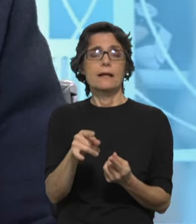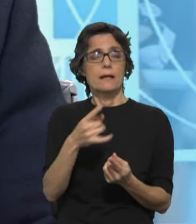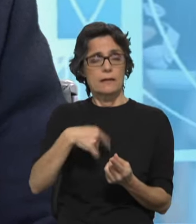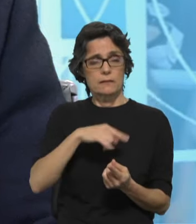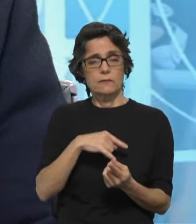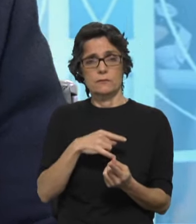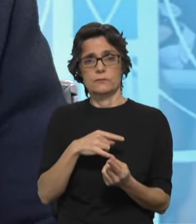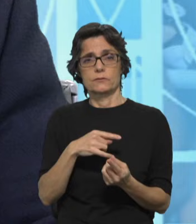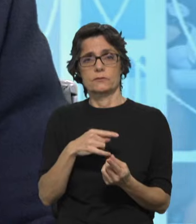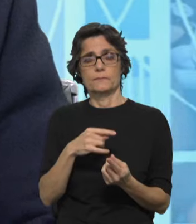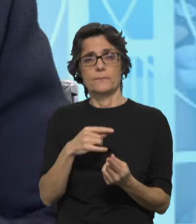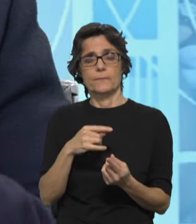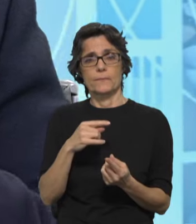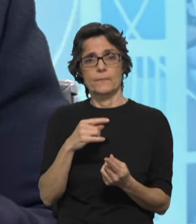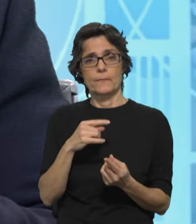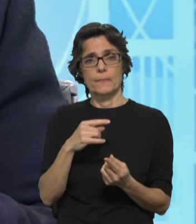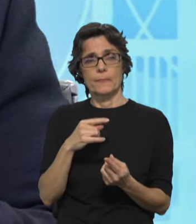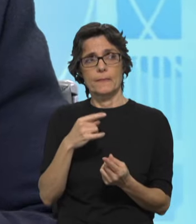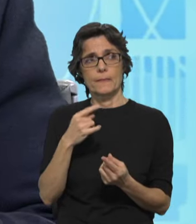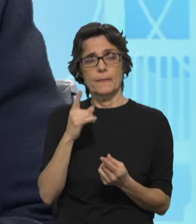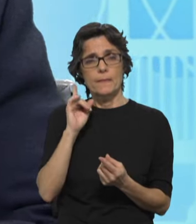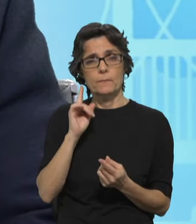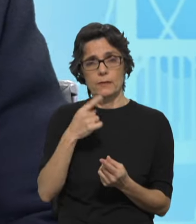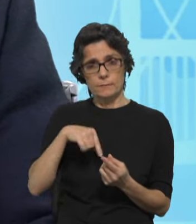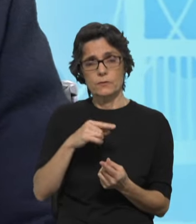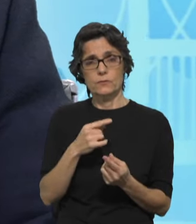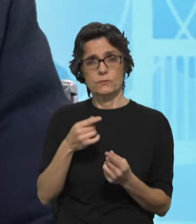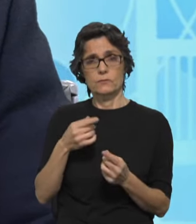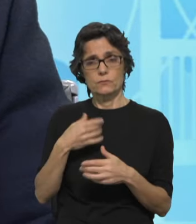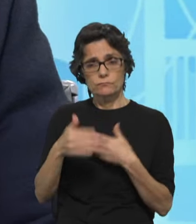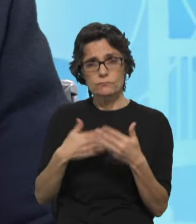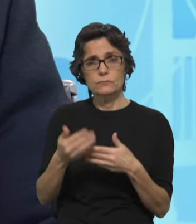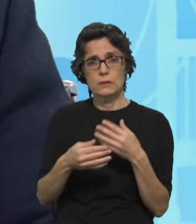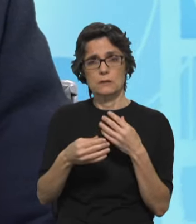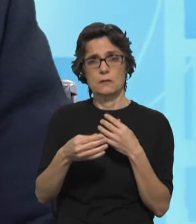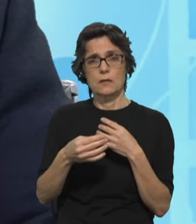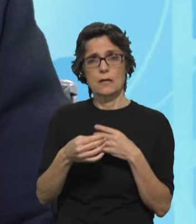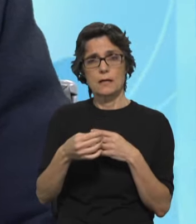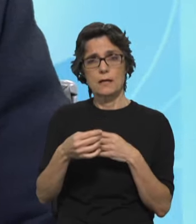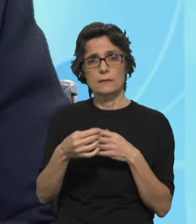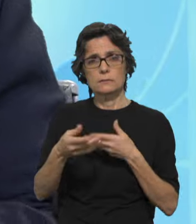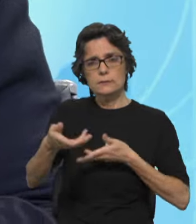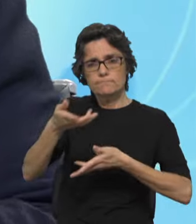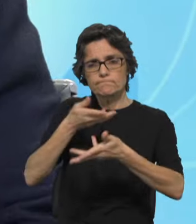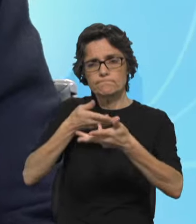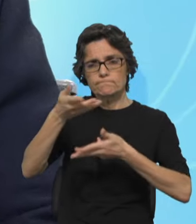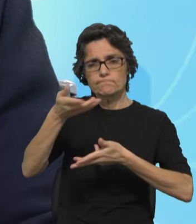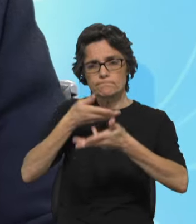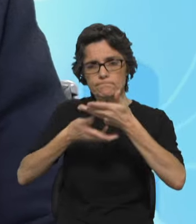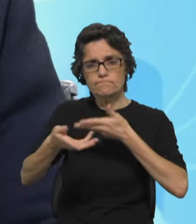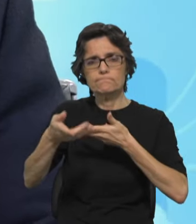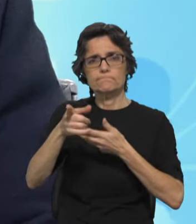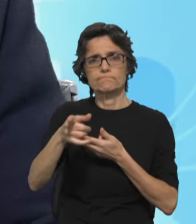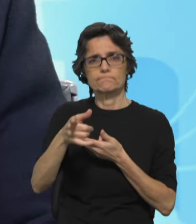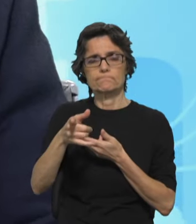insistir, quer no cultivo de uma formação pessoal, quer comunitária, nesta onda, digamos assim,